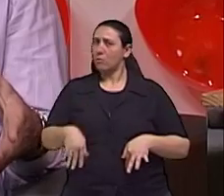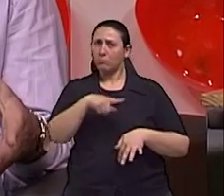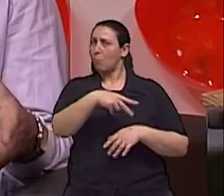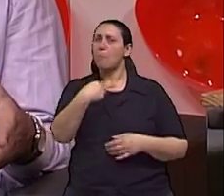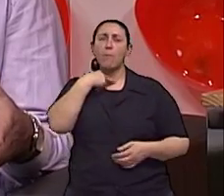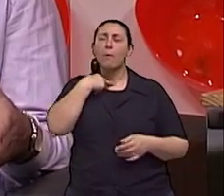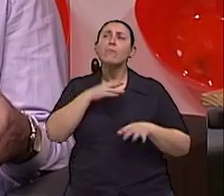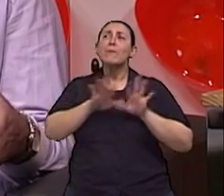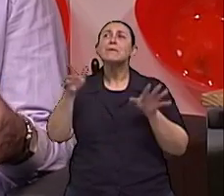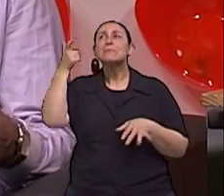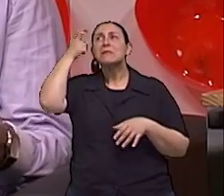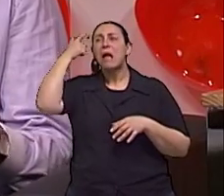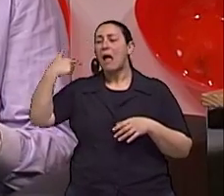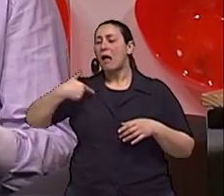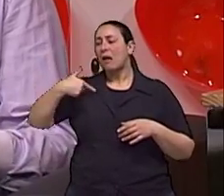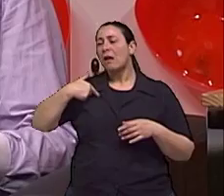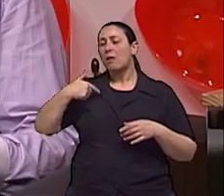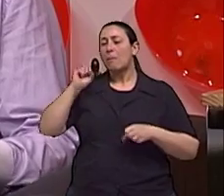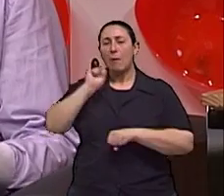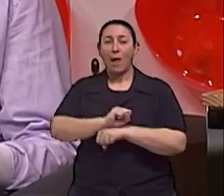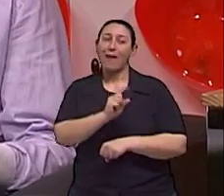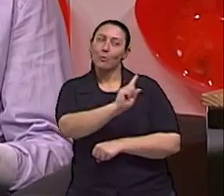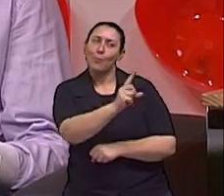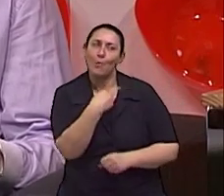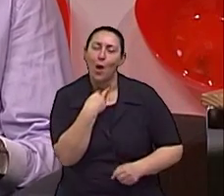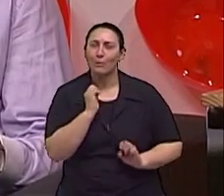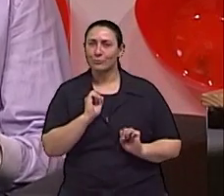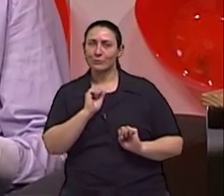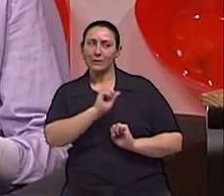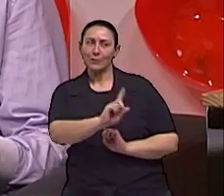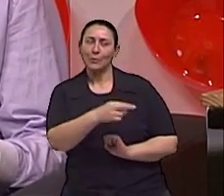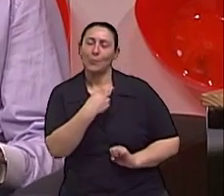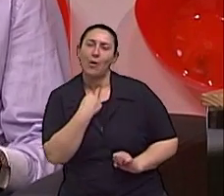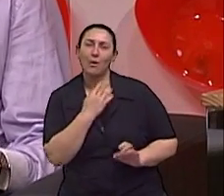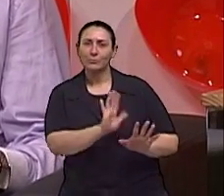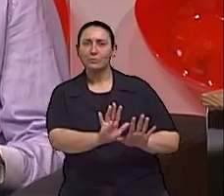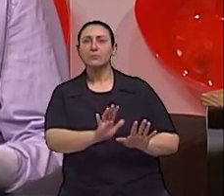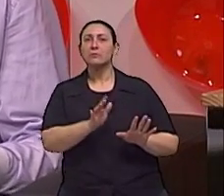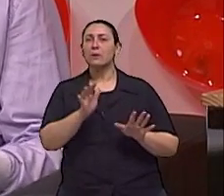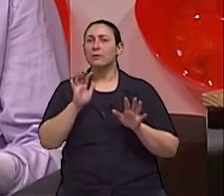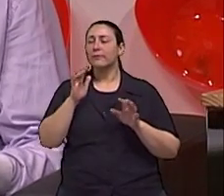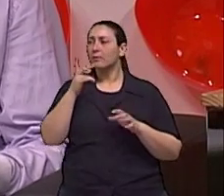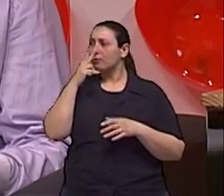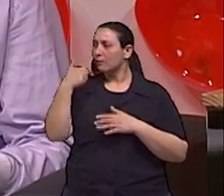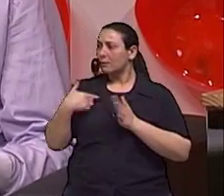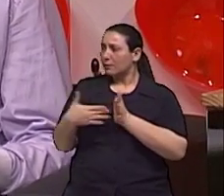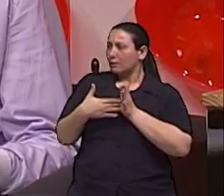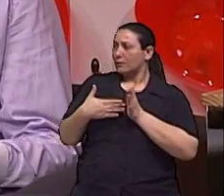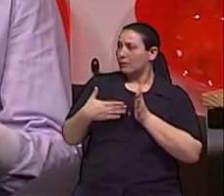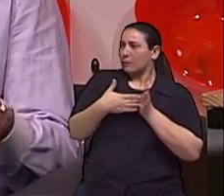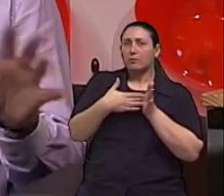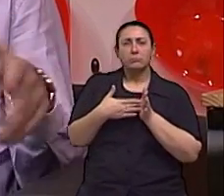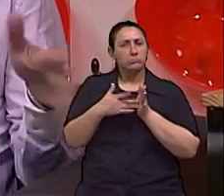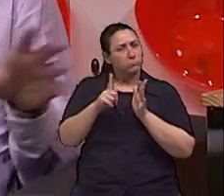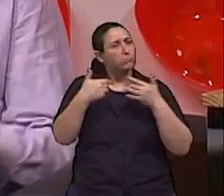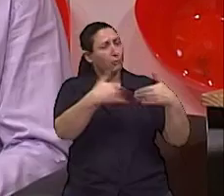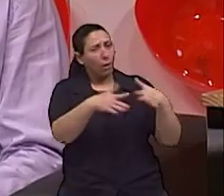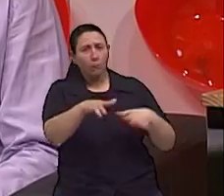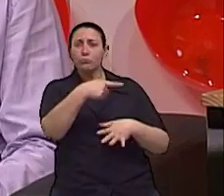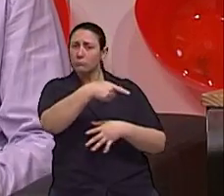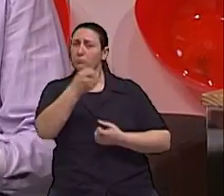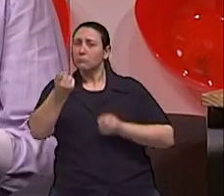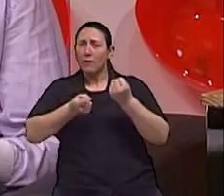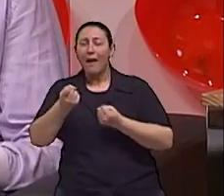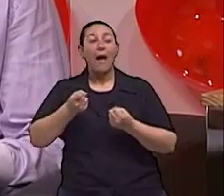as coisas dele. Porque, não pode mais, não é mais tão ágil. Mas não é assim, ele precisa dirigir, se faz um seguro lá